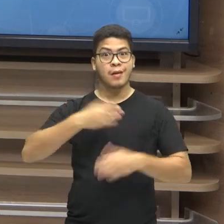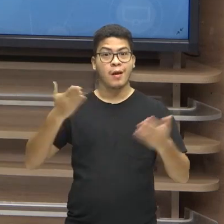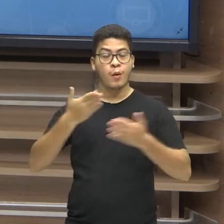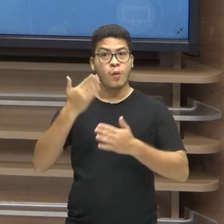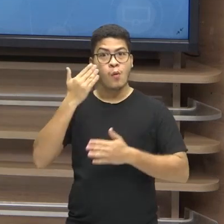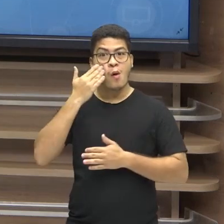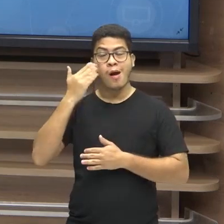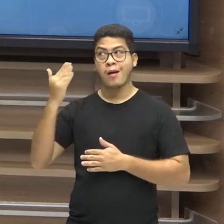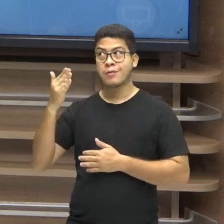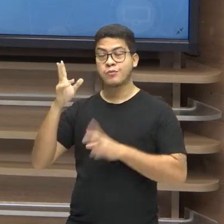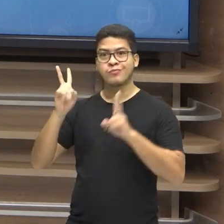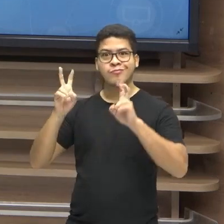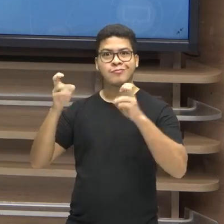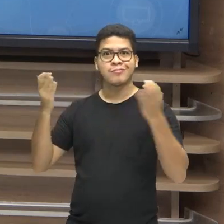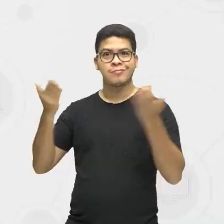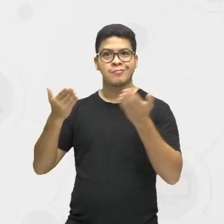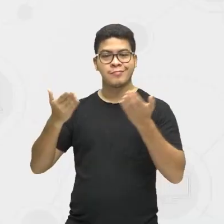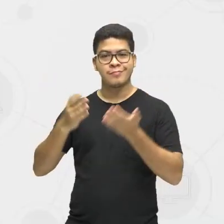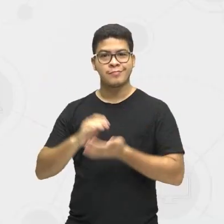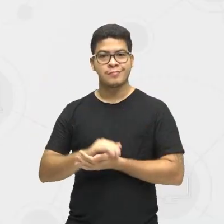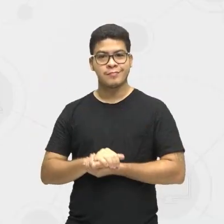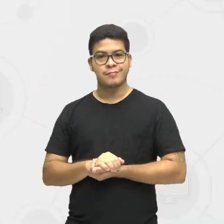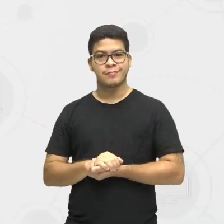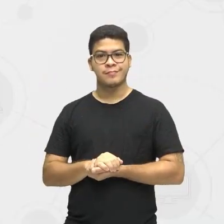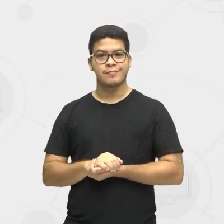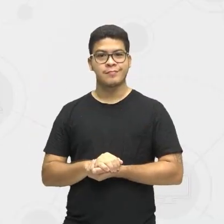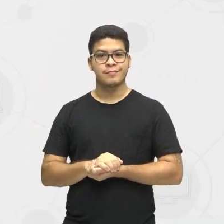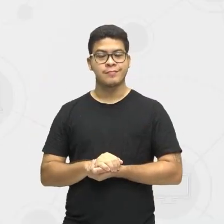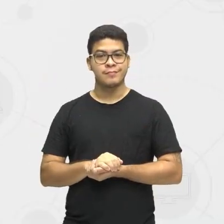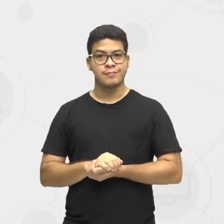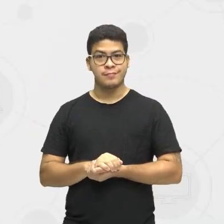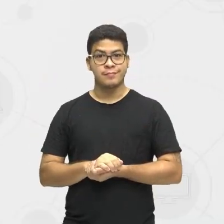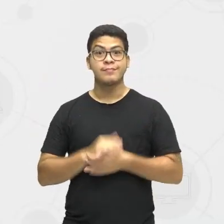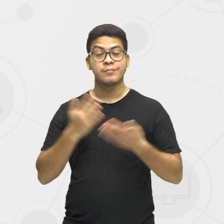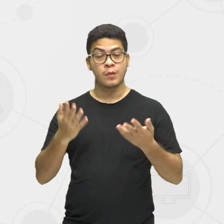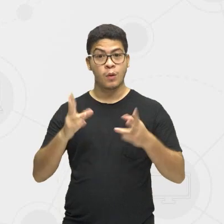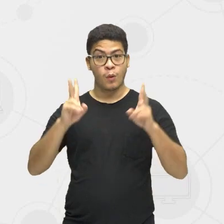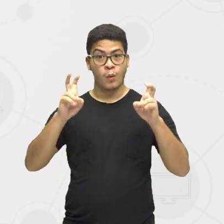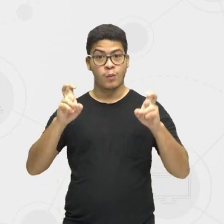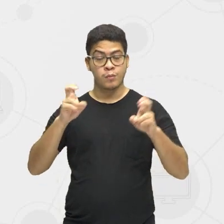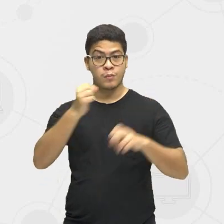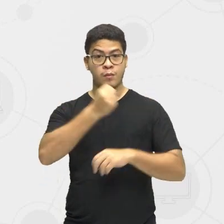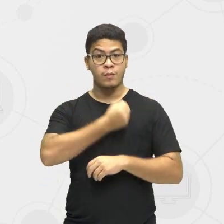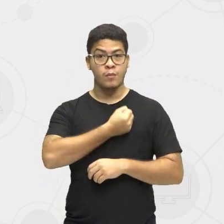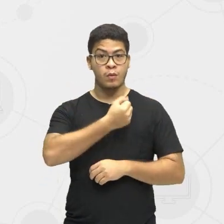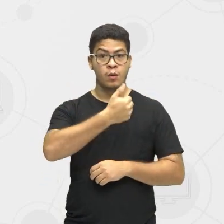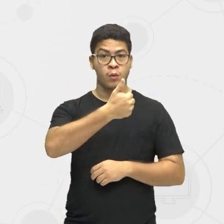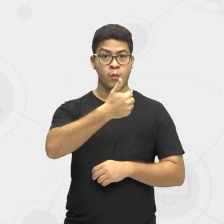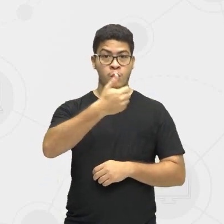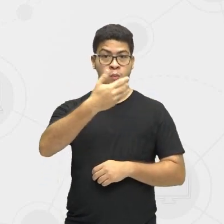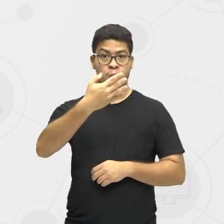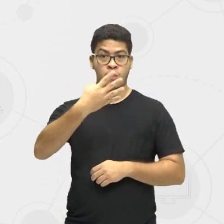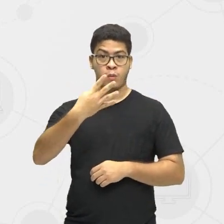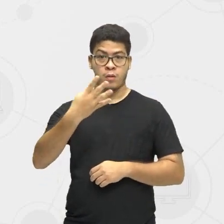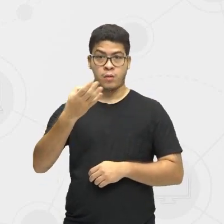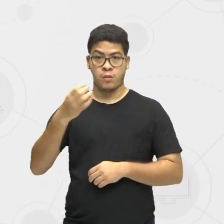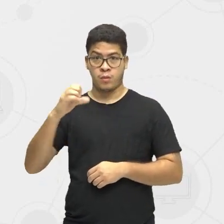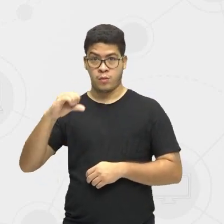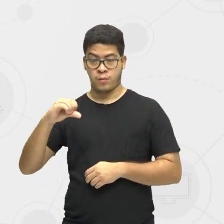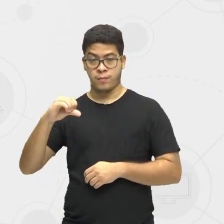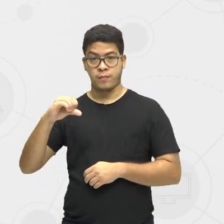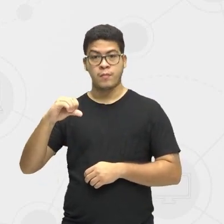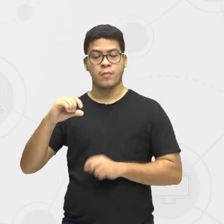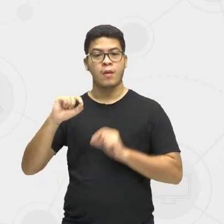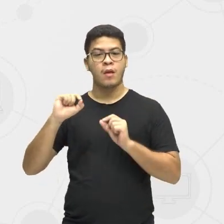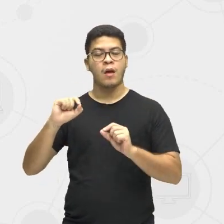assunto da nossa aula de hoje. Cartela na tela. Então aí está, aula 149. Iremos estudar